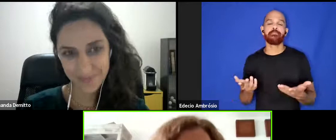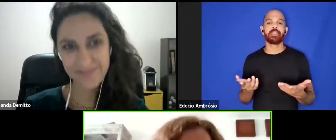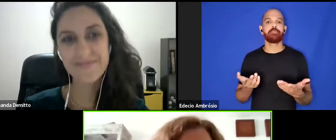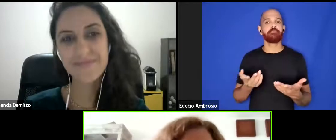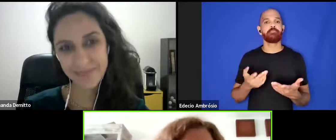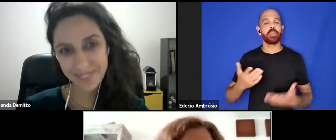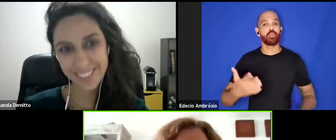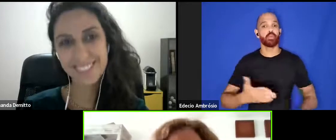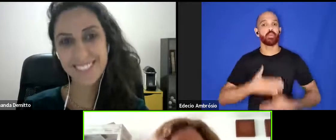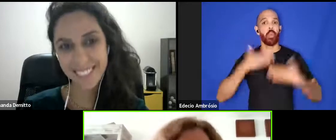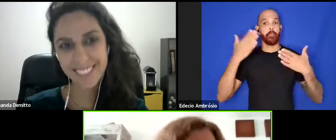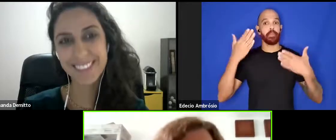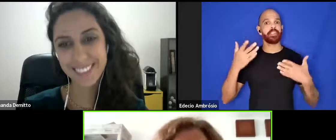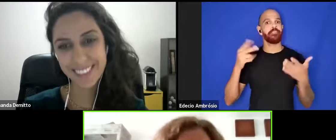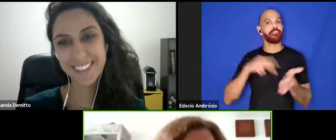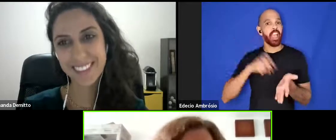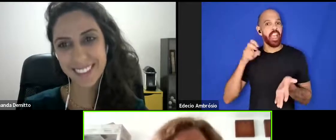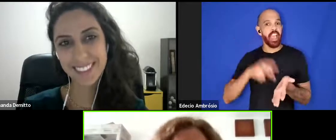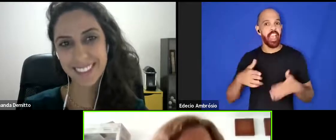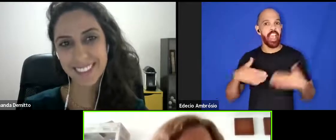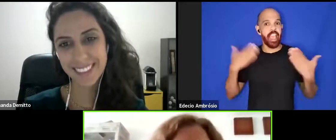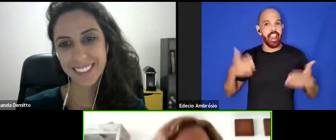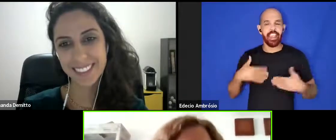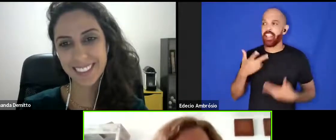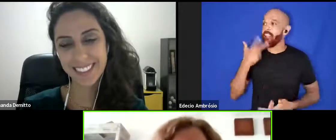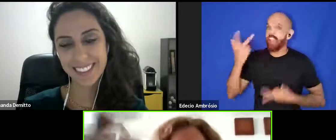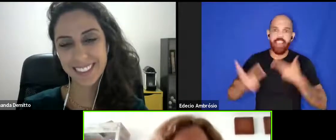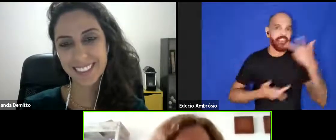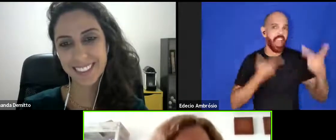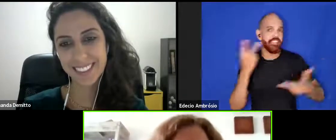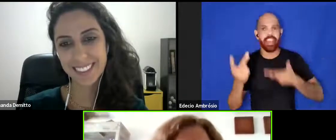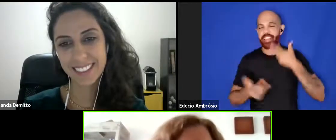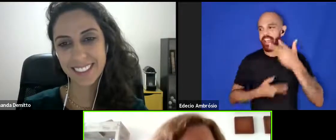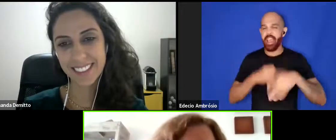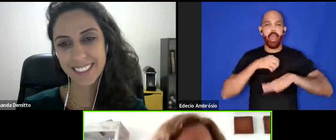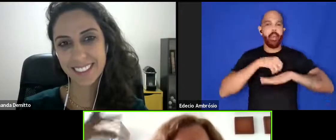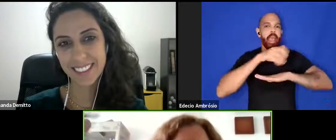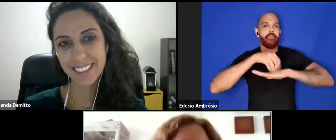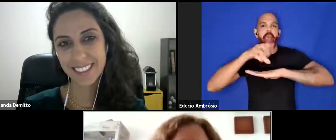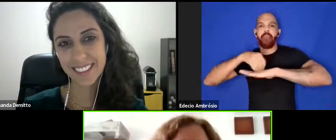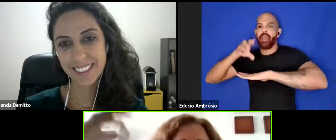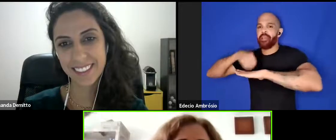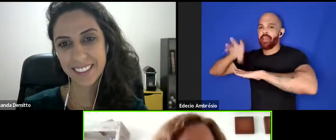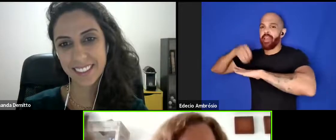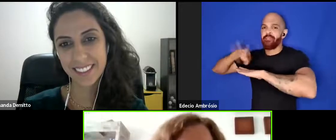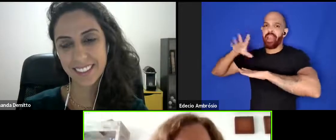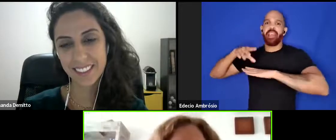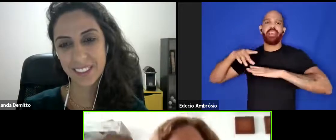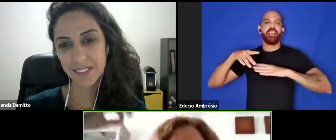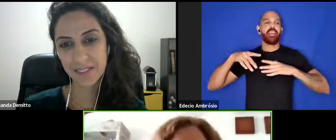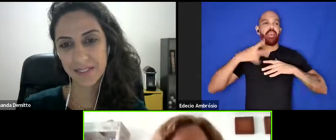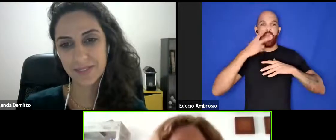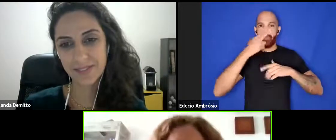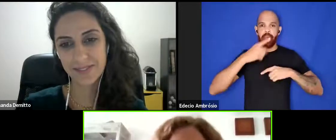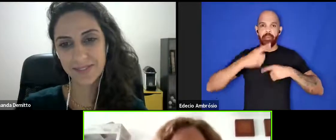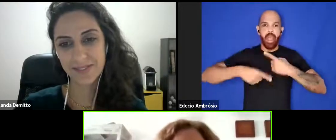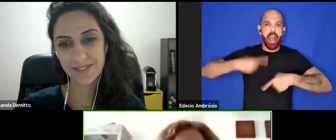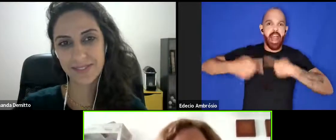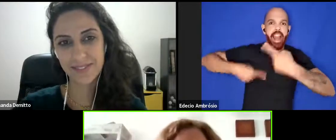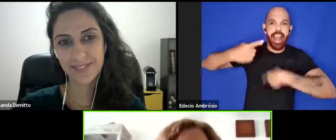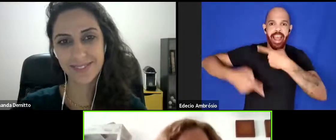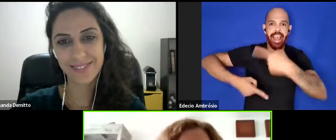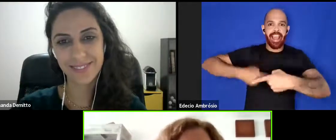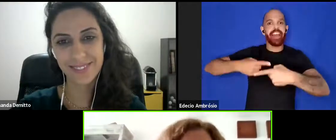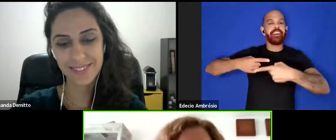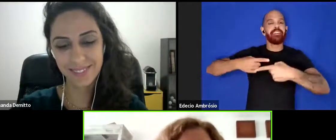muito felizes, né? Então a gente falava entre todo mundo, e isso acaba gerando um mume, né? Uma coisa assim